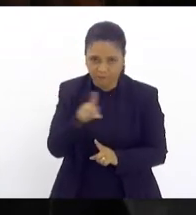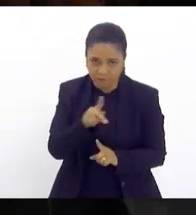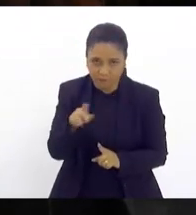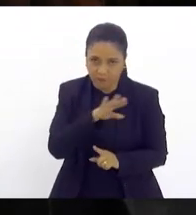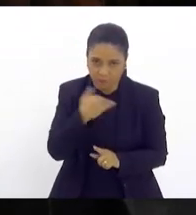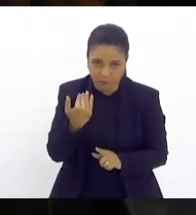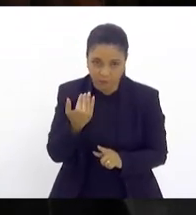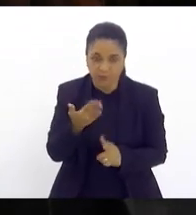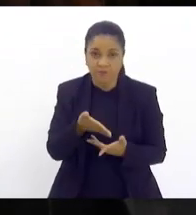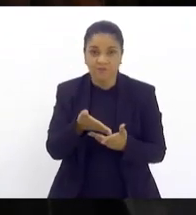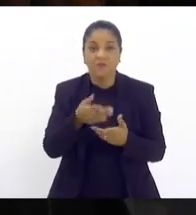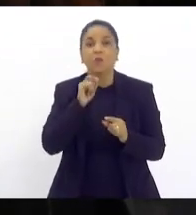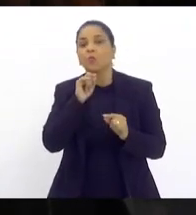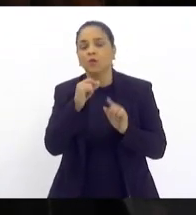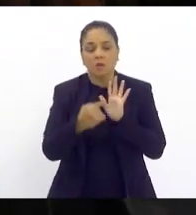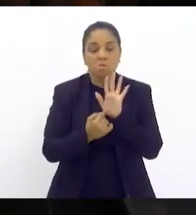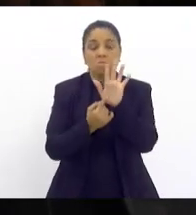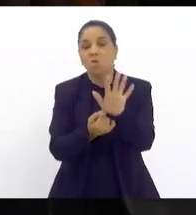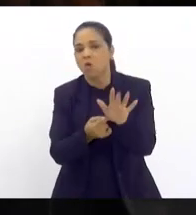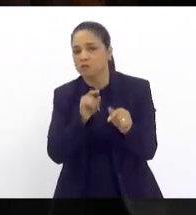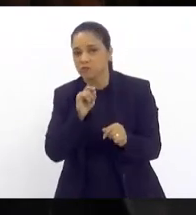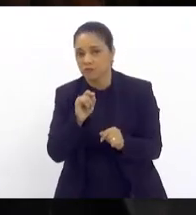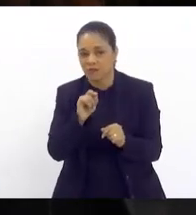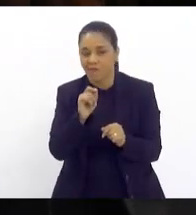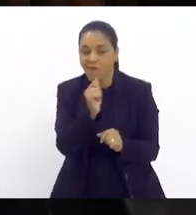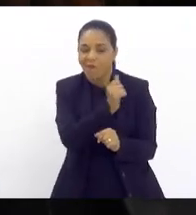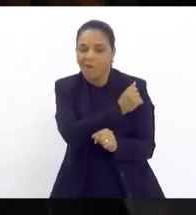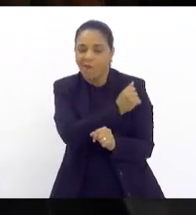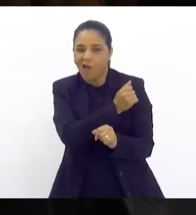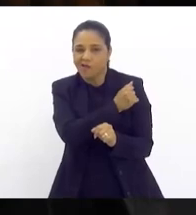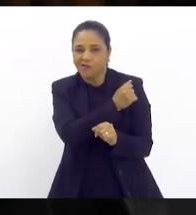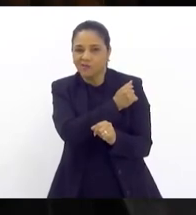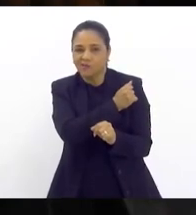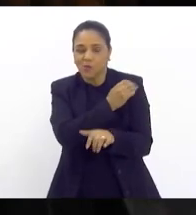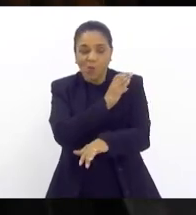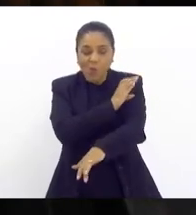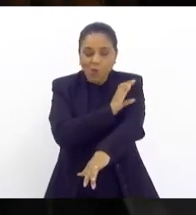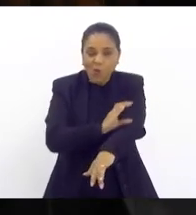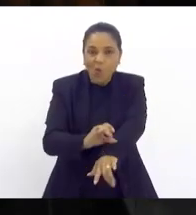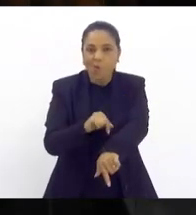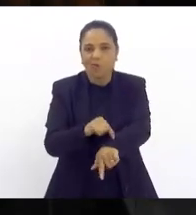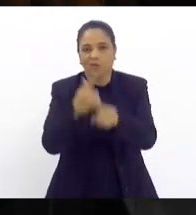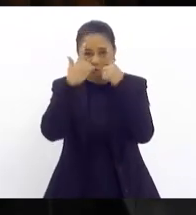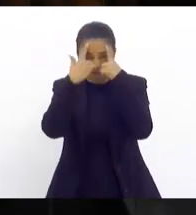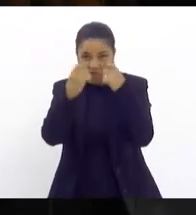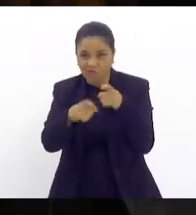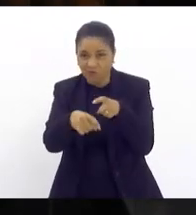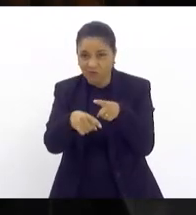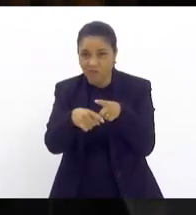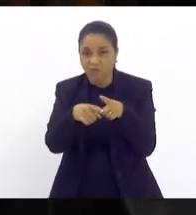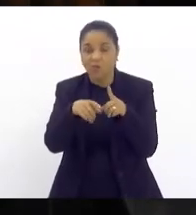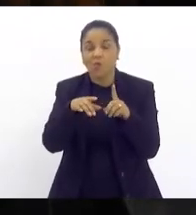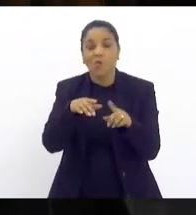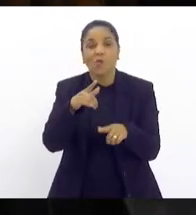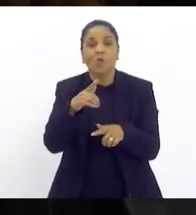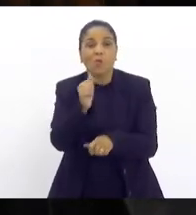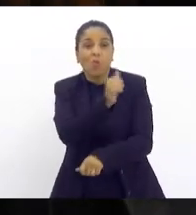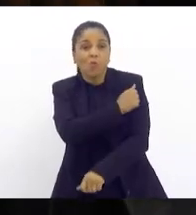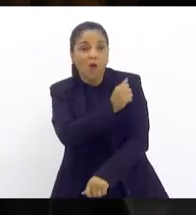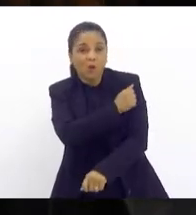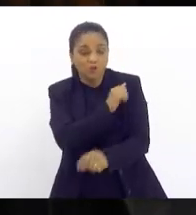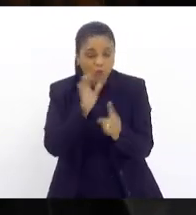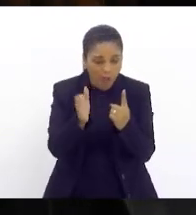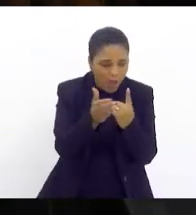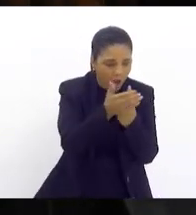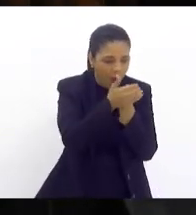sinais é o aluno que mostra um comportamento agressivo é um aluno que é acolhido e